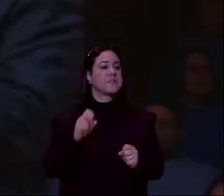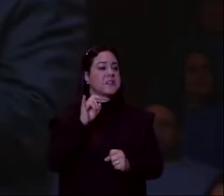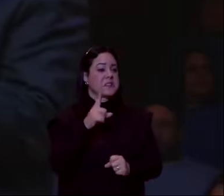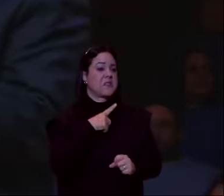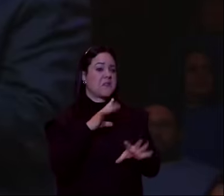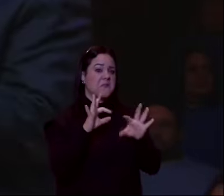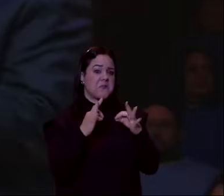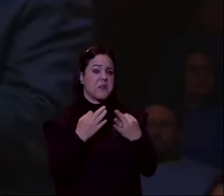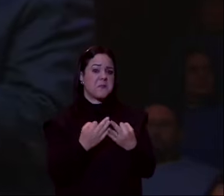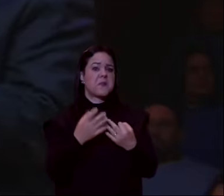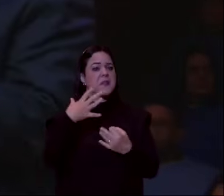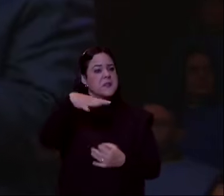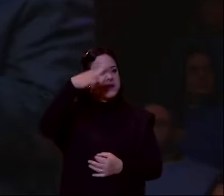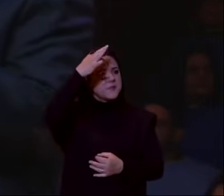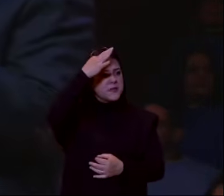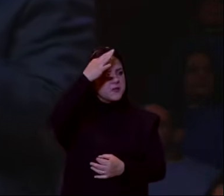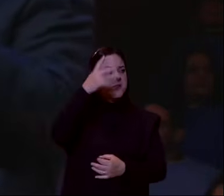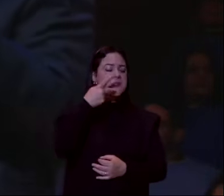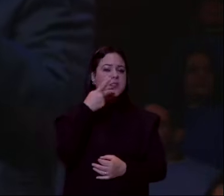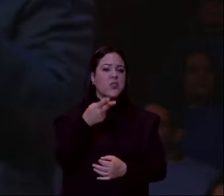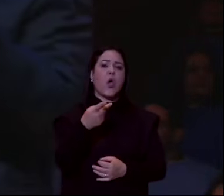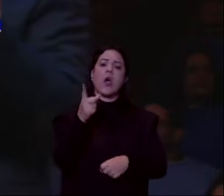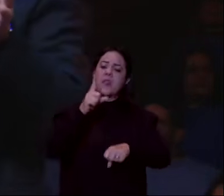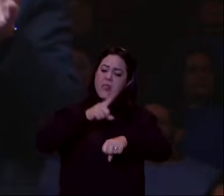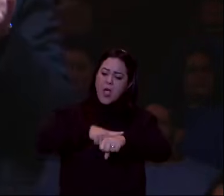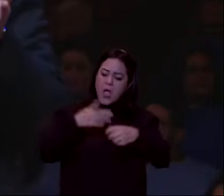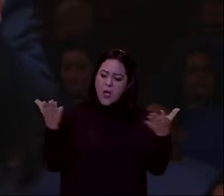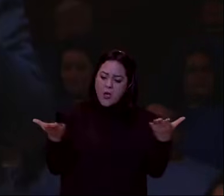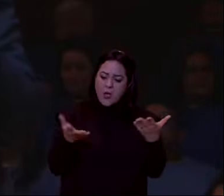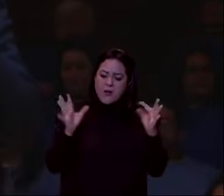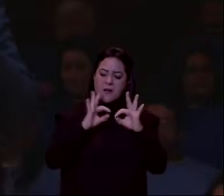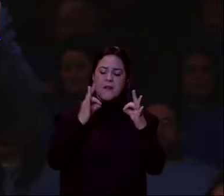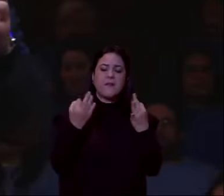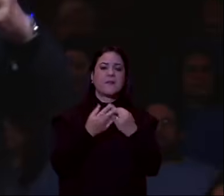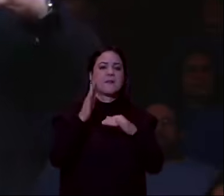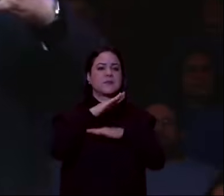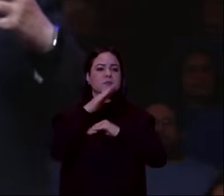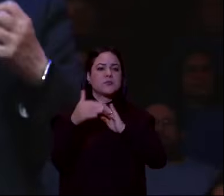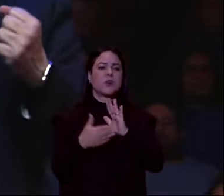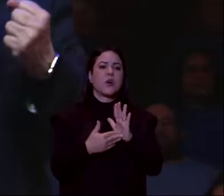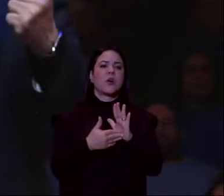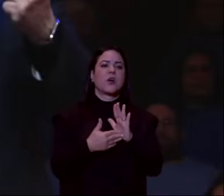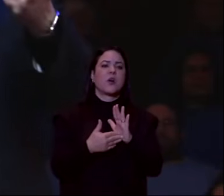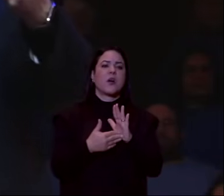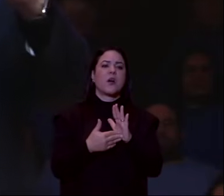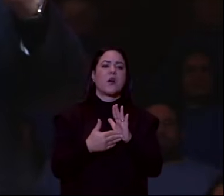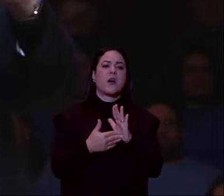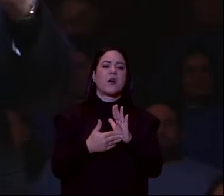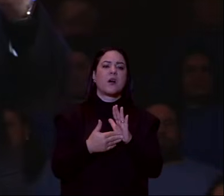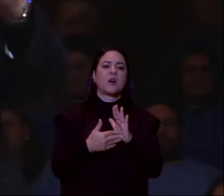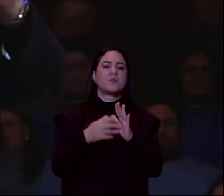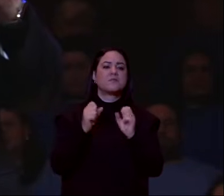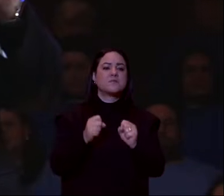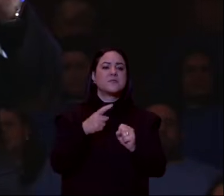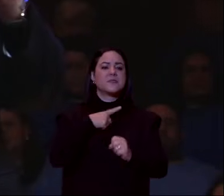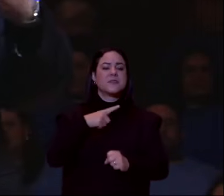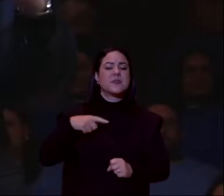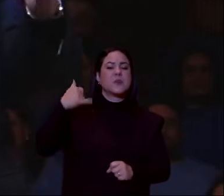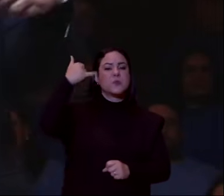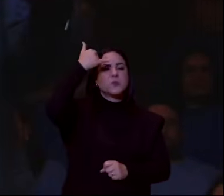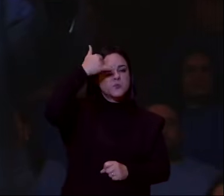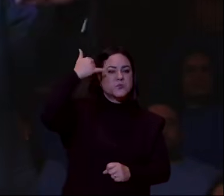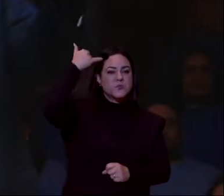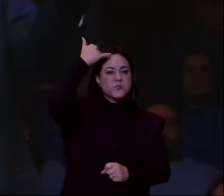uma família que o Espírito Santo está dizendo: olha, está na hora da família inteira estar debaixo dessa unção.